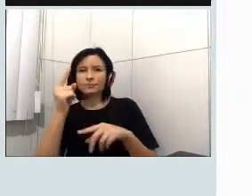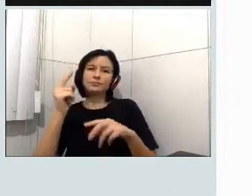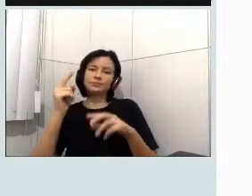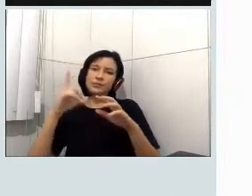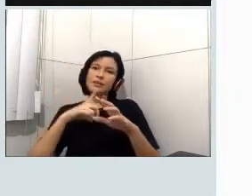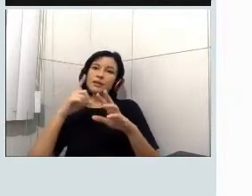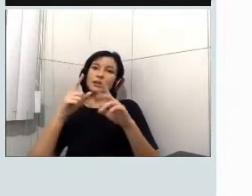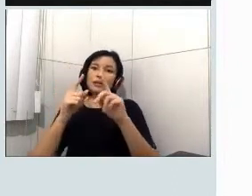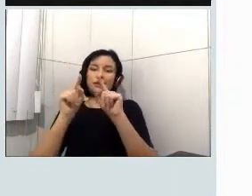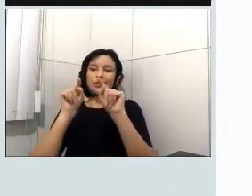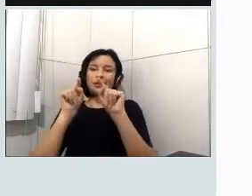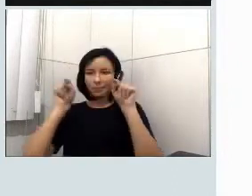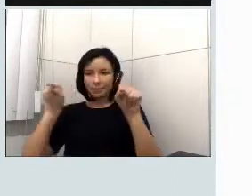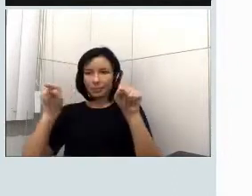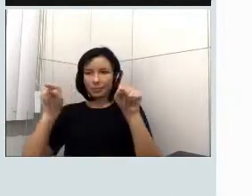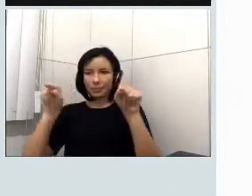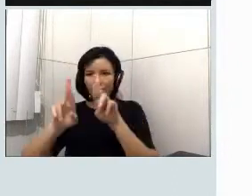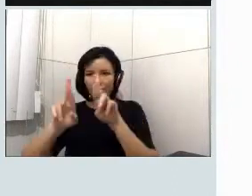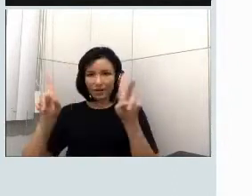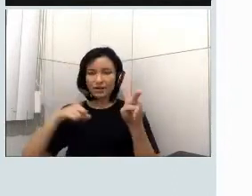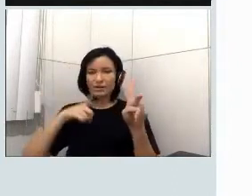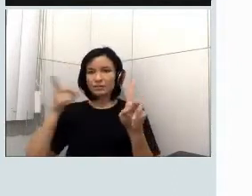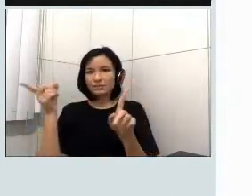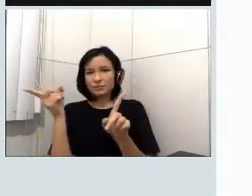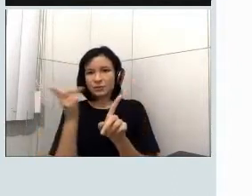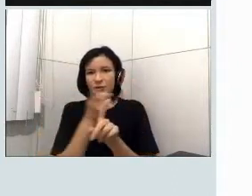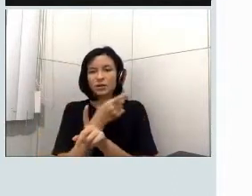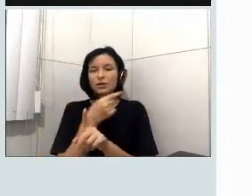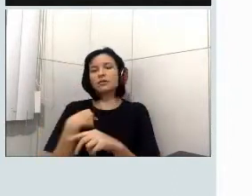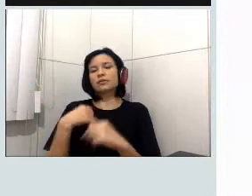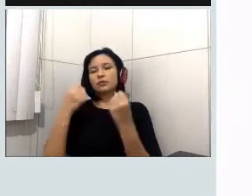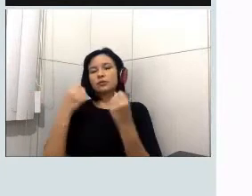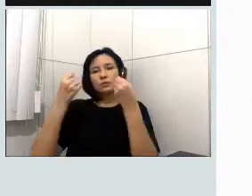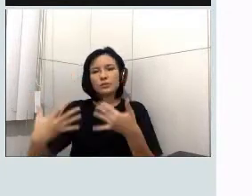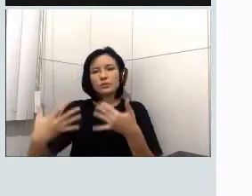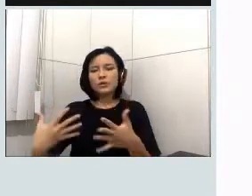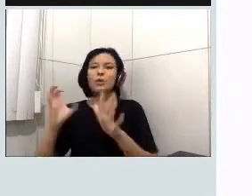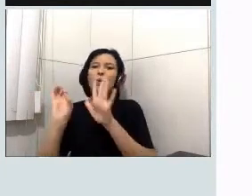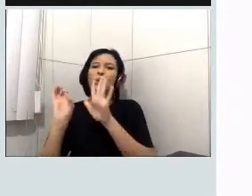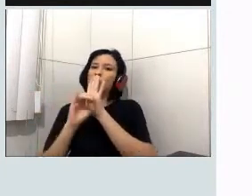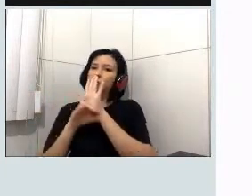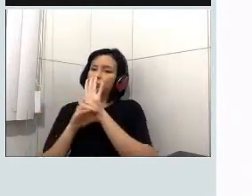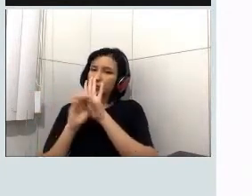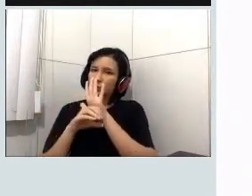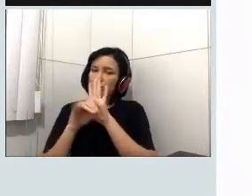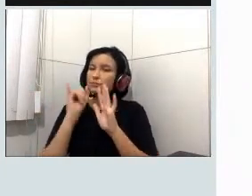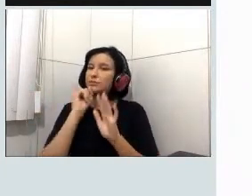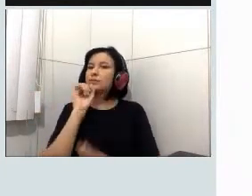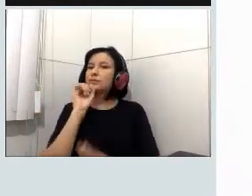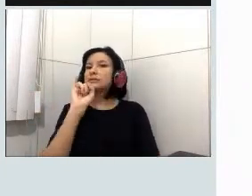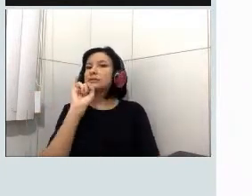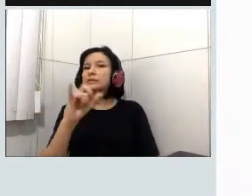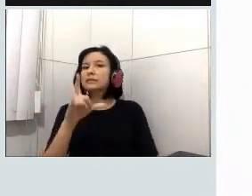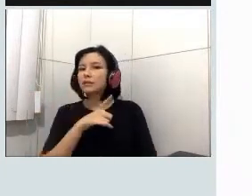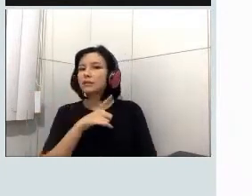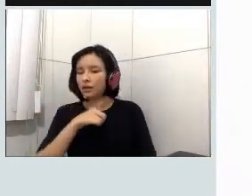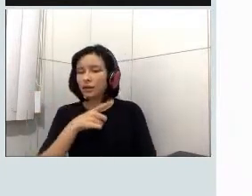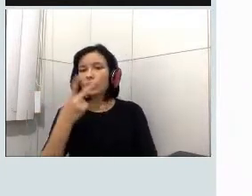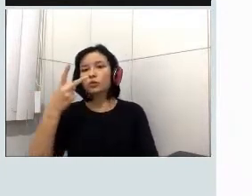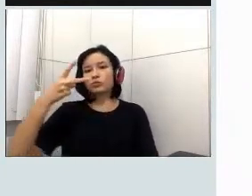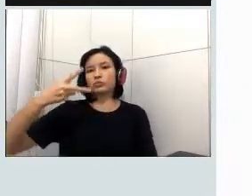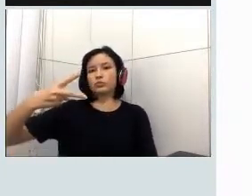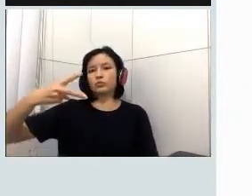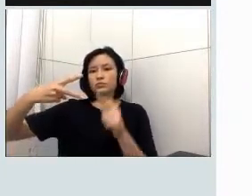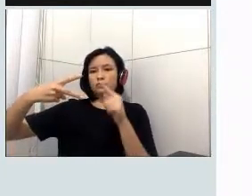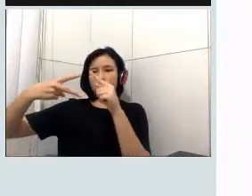Vocês lembram do conceito de reta que eu falei que quando temos dois pontos